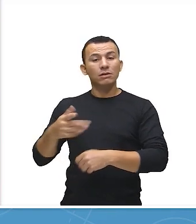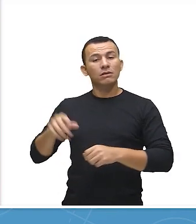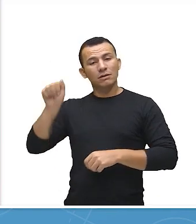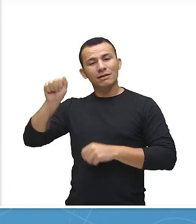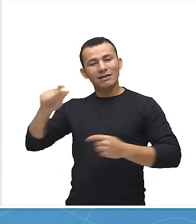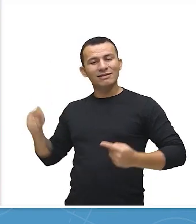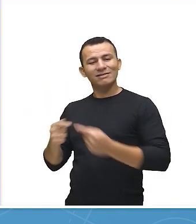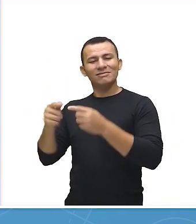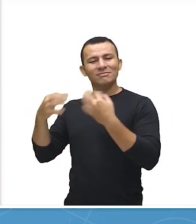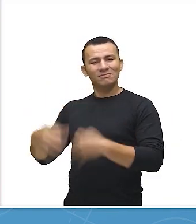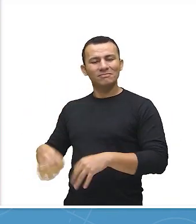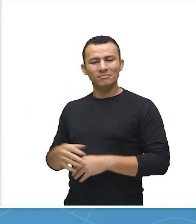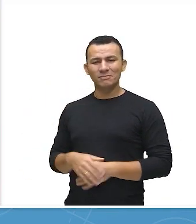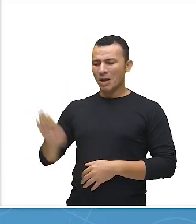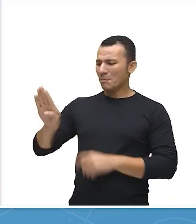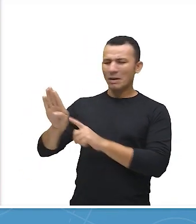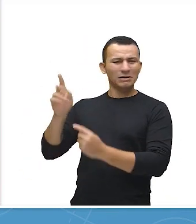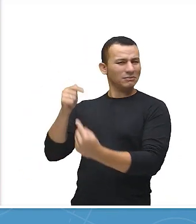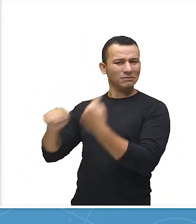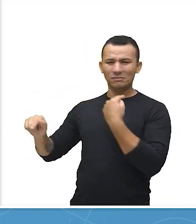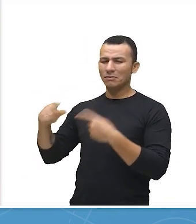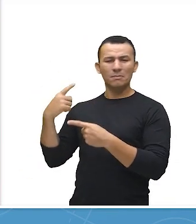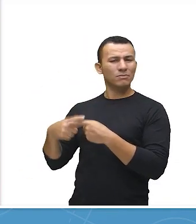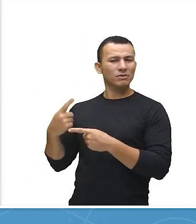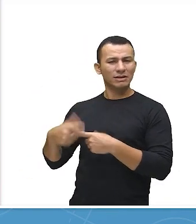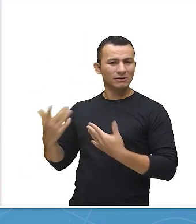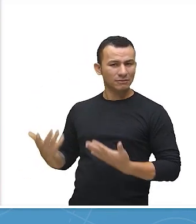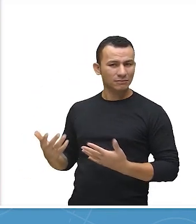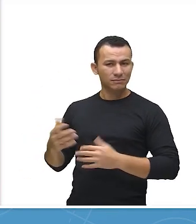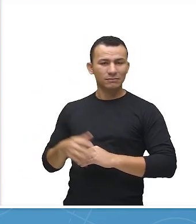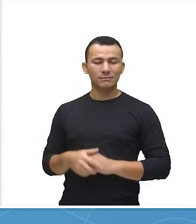resposta. Não pode ser a letra B, porque